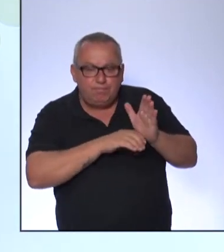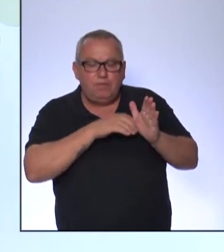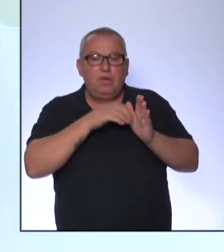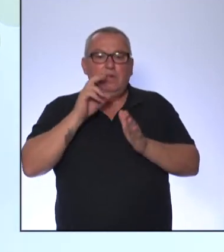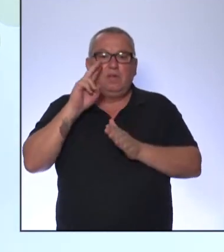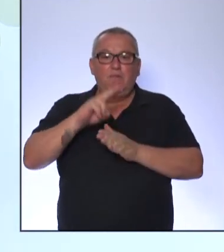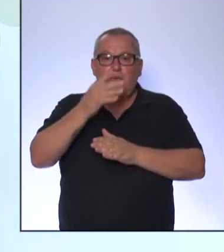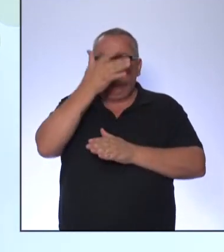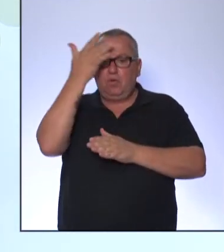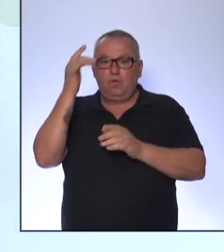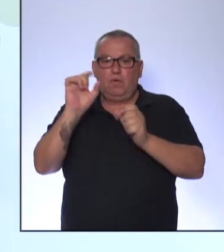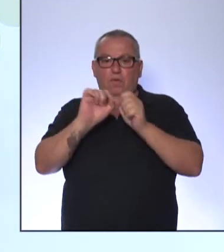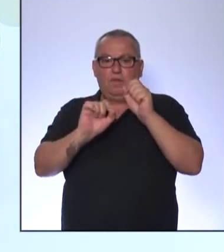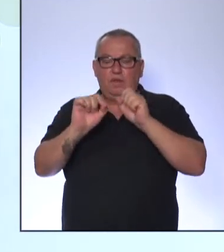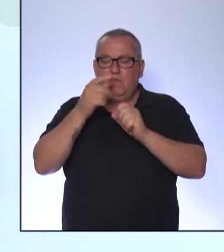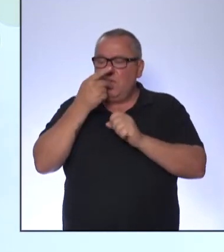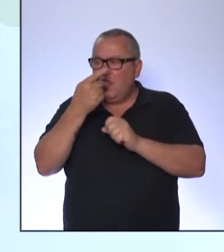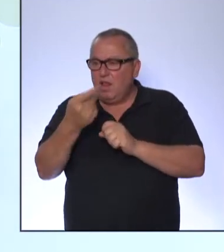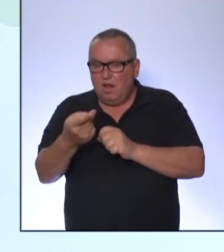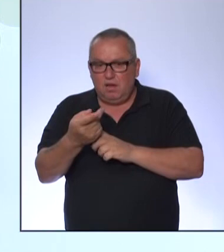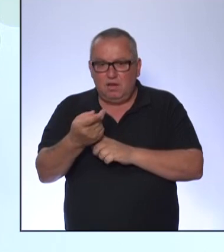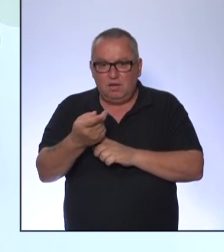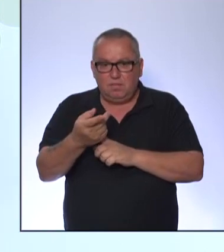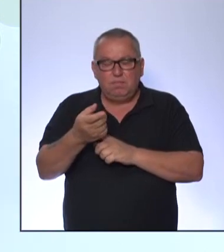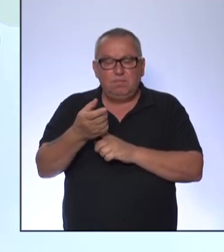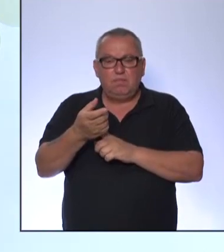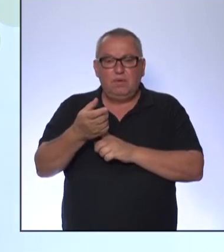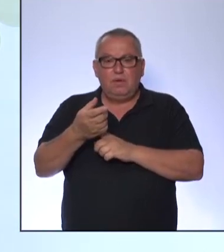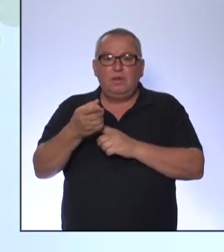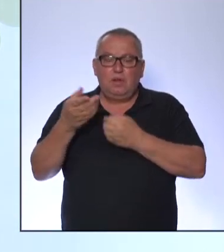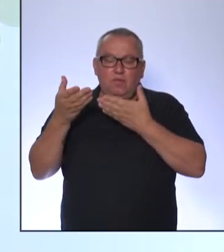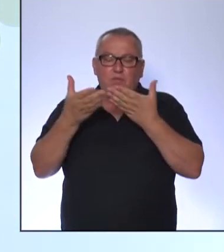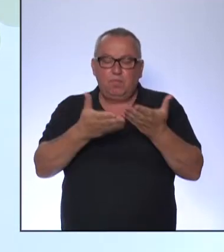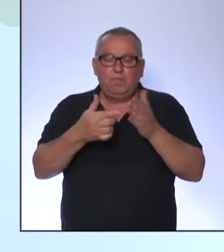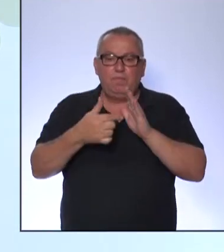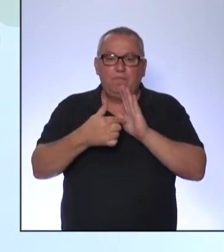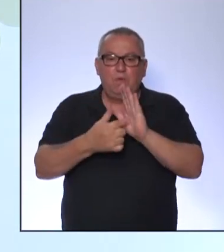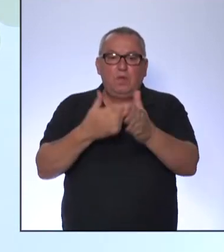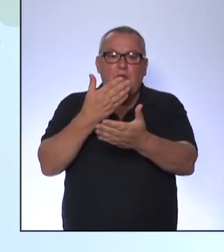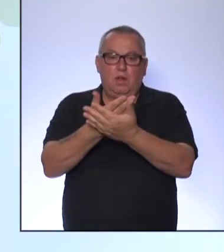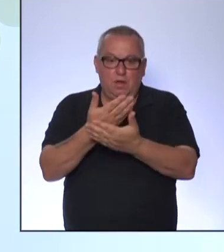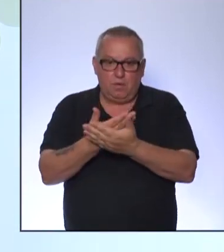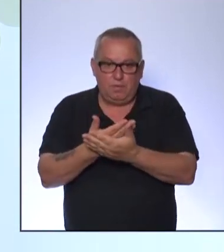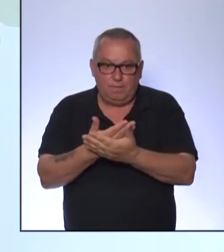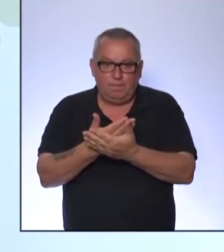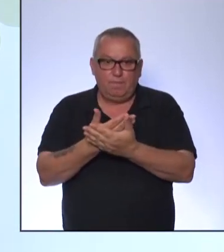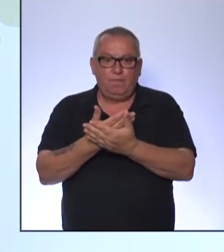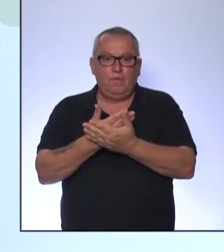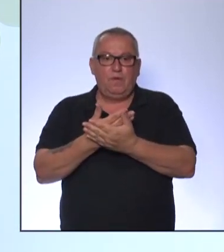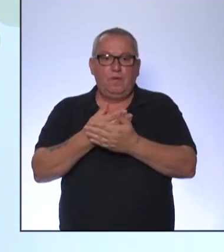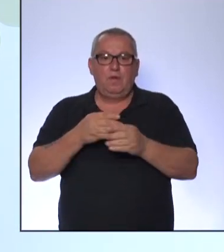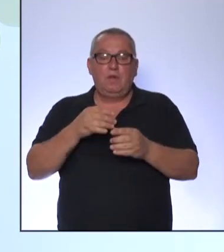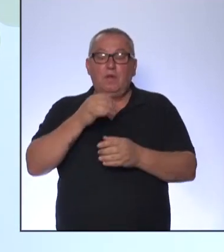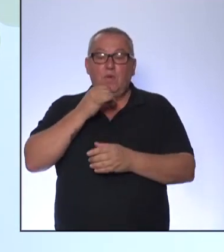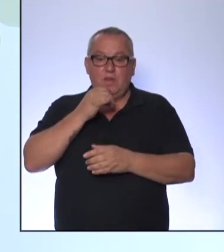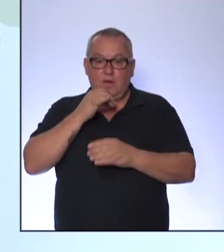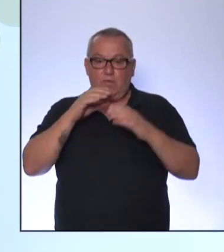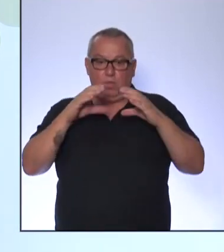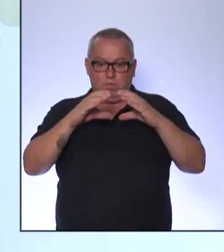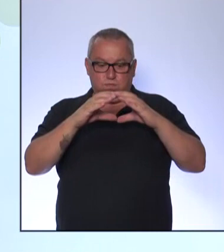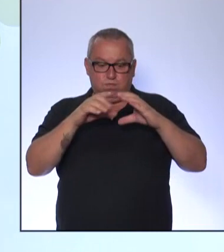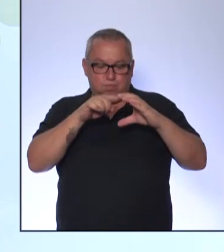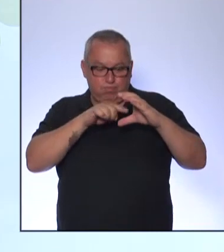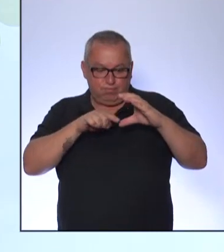escutaram alguém falar, e aí a gente começa a trazer para essa aula, tá bom? Então, como a gente comentou, então, o citoplasma vai ser essa